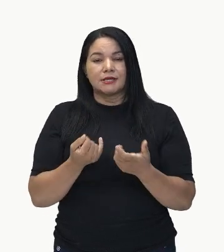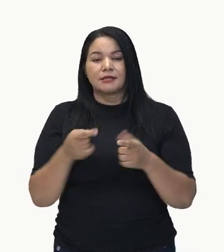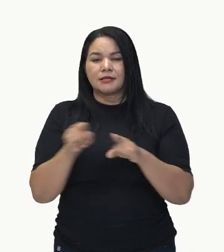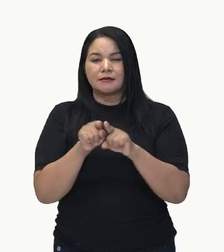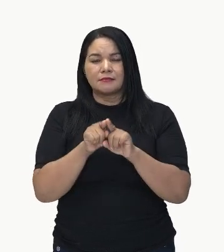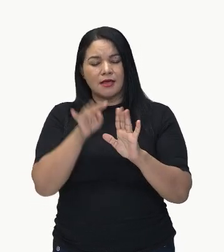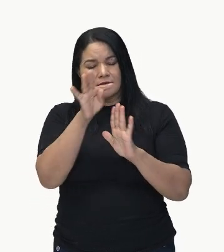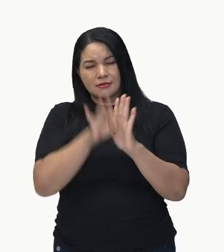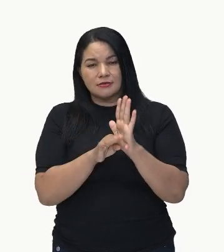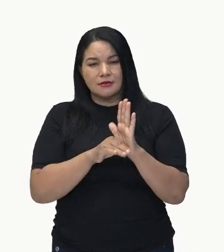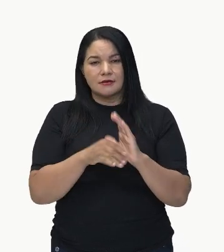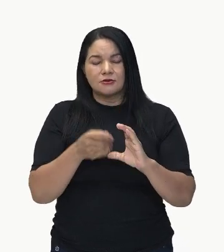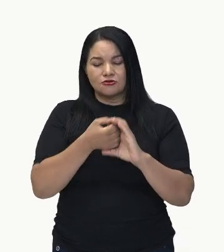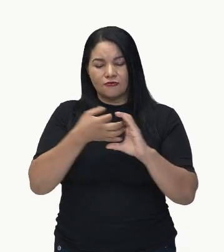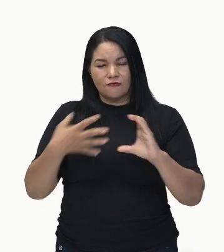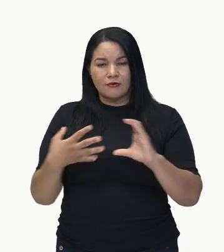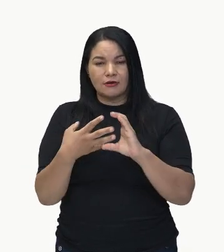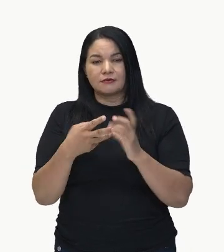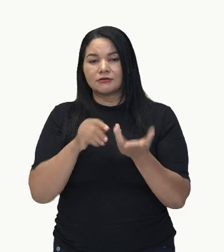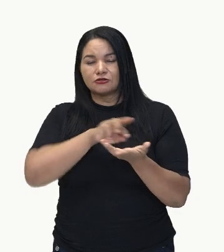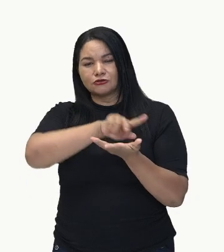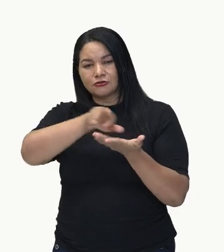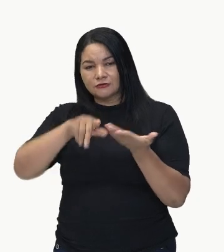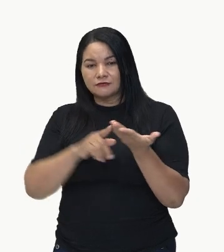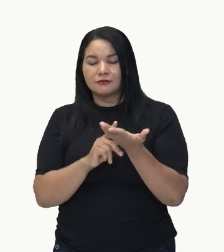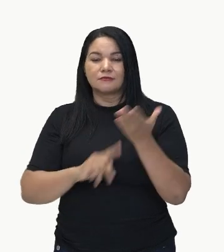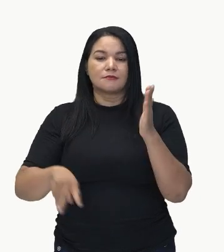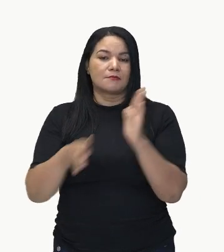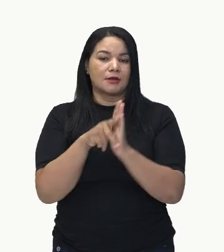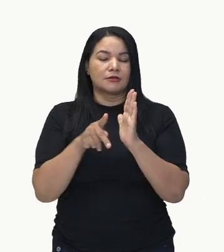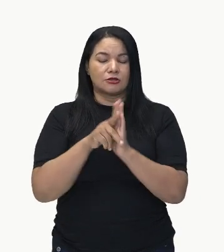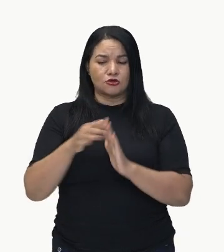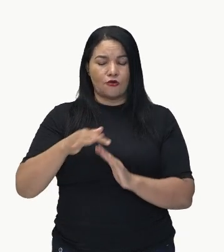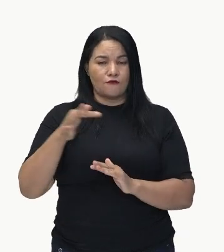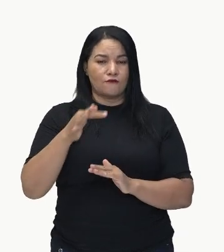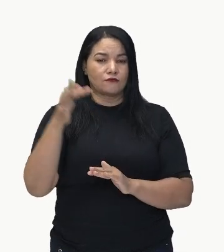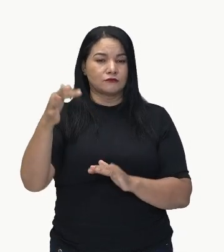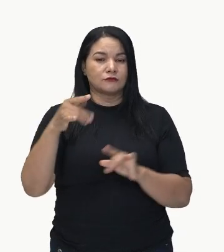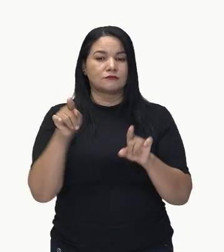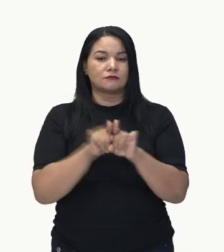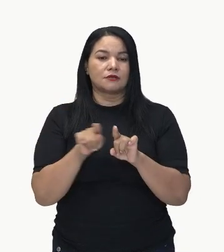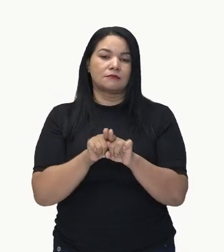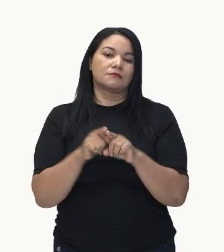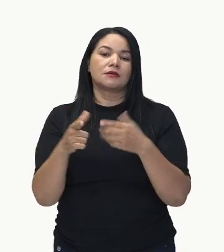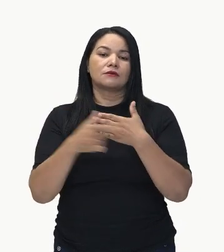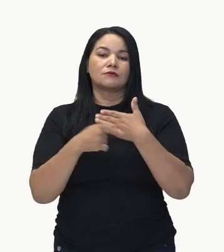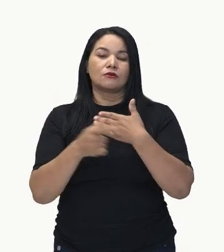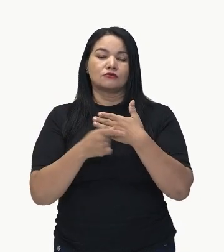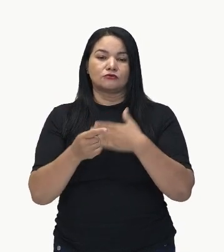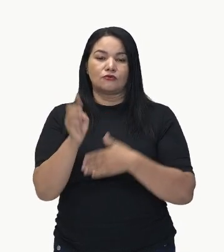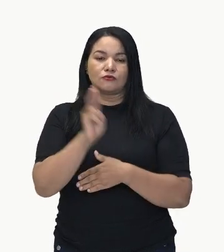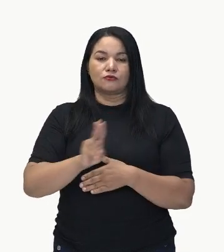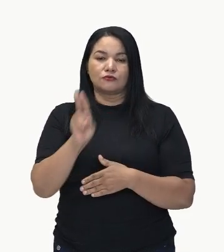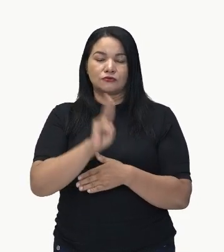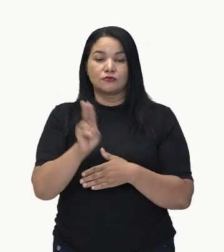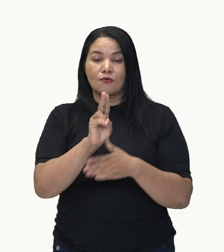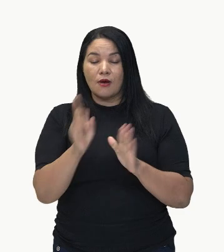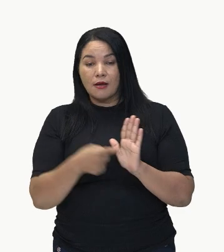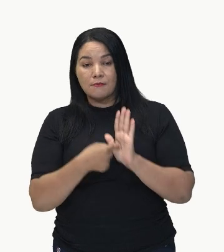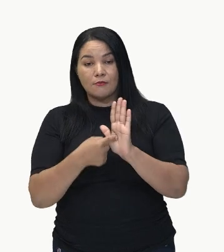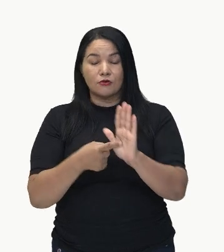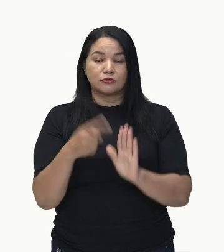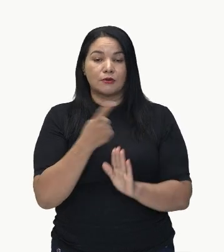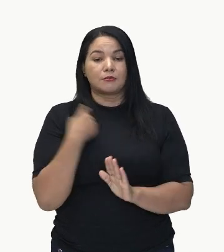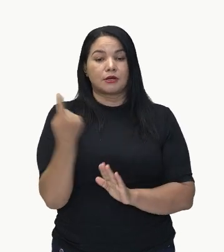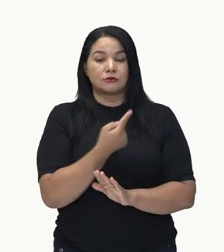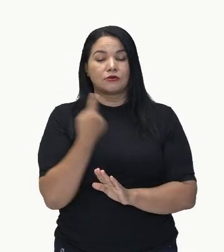tem muitas tendências do futurismo e que, de fato, vai mostrar para nós essa